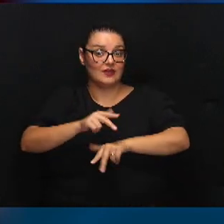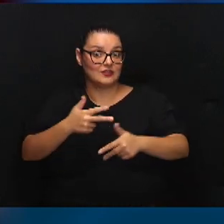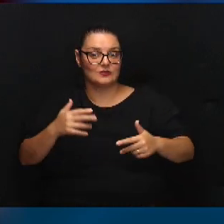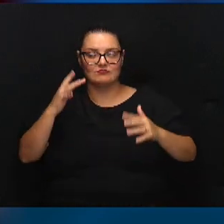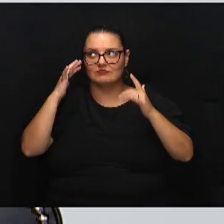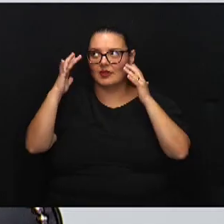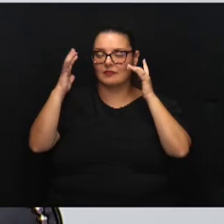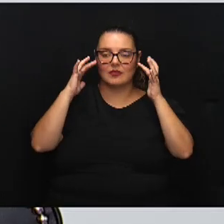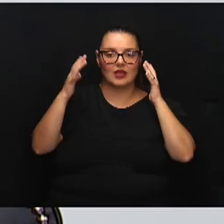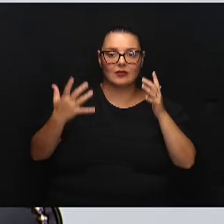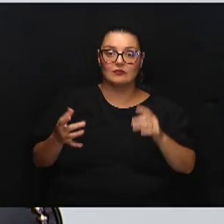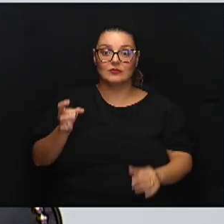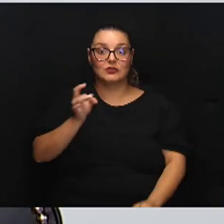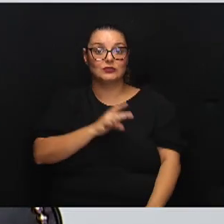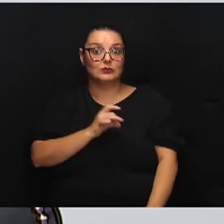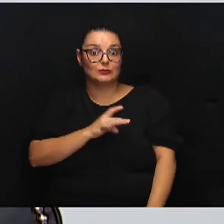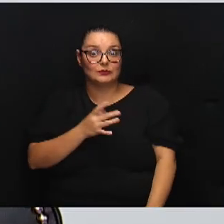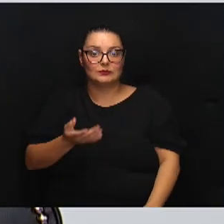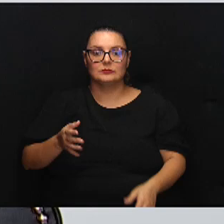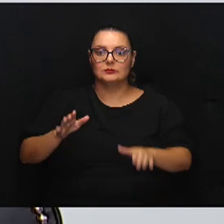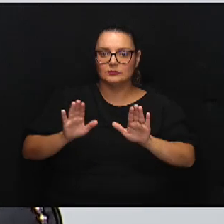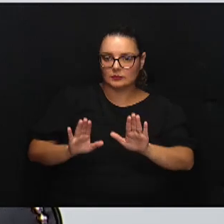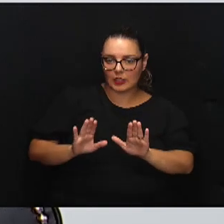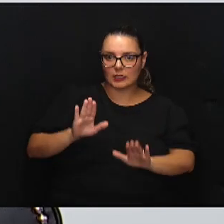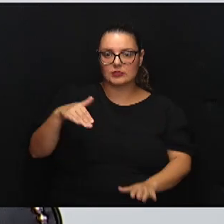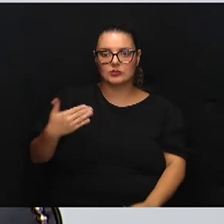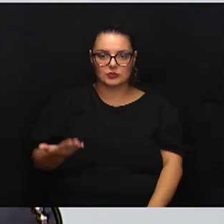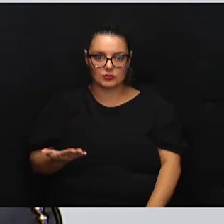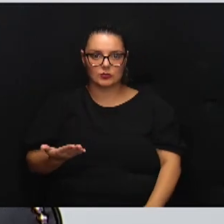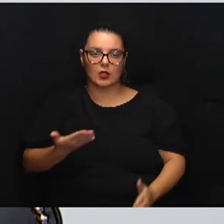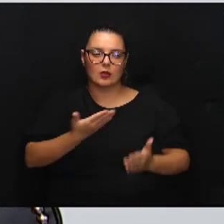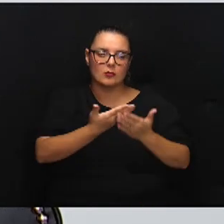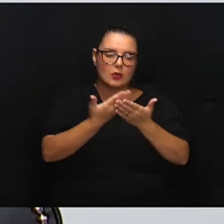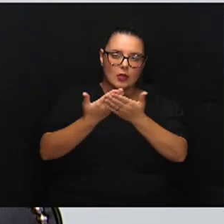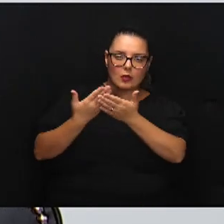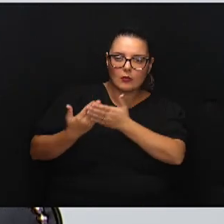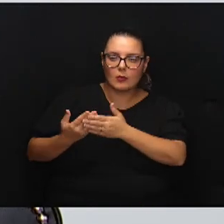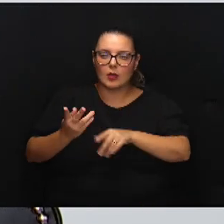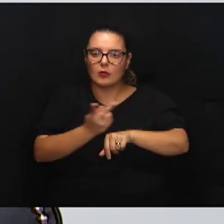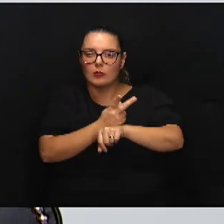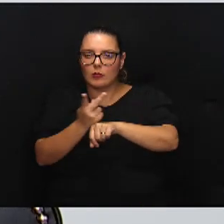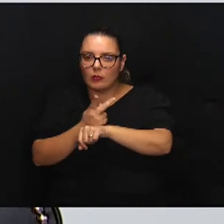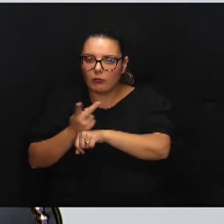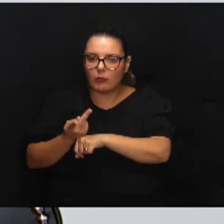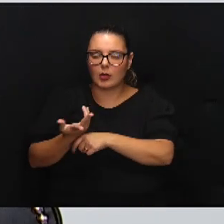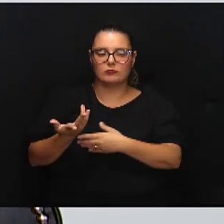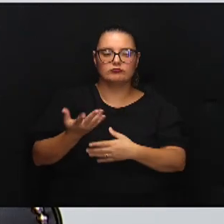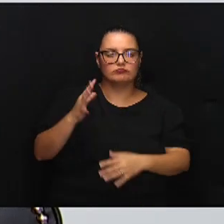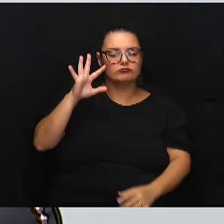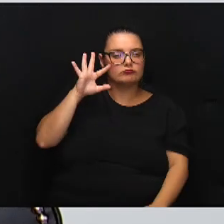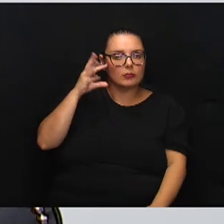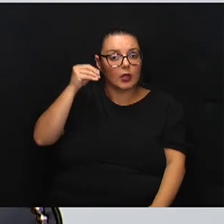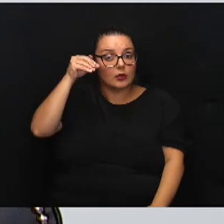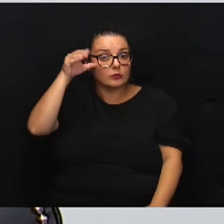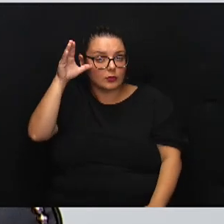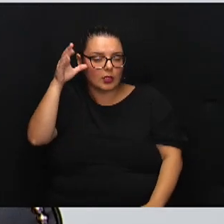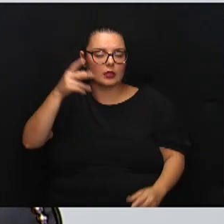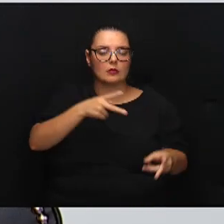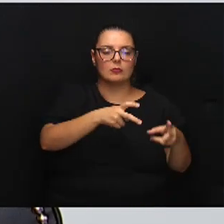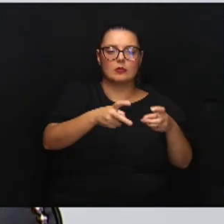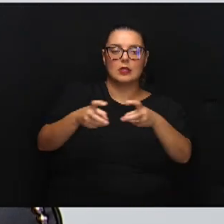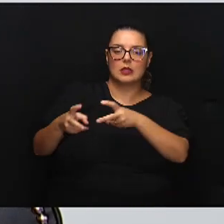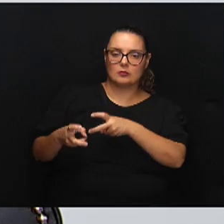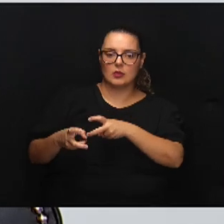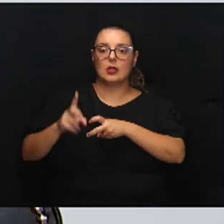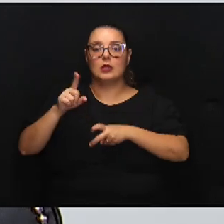cabeça, muito medo. Mas quando a gente estuda, a gente corre atrás, e a gente percebe que realmente é